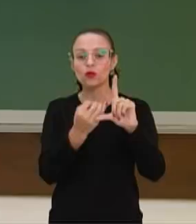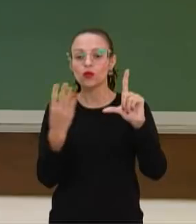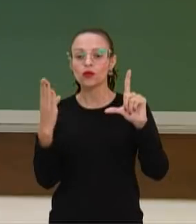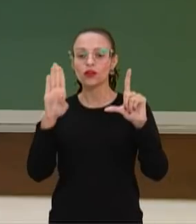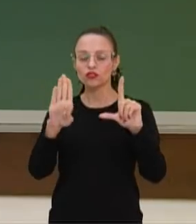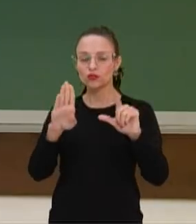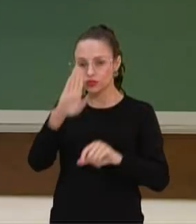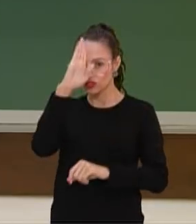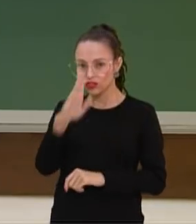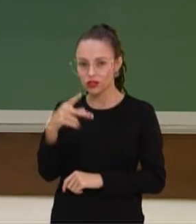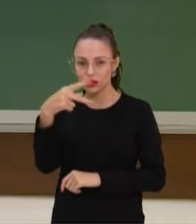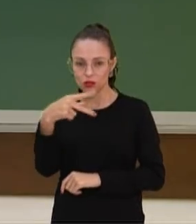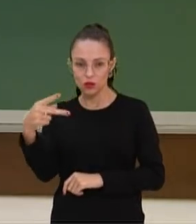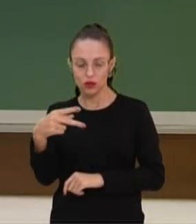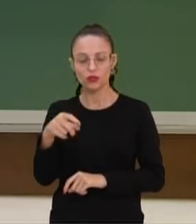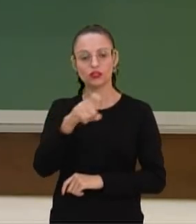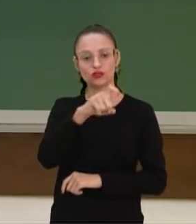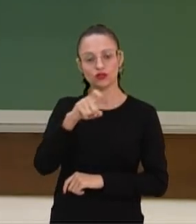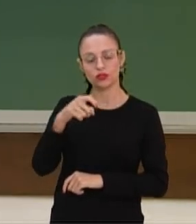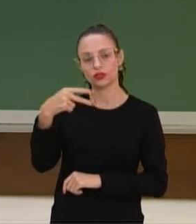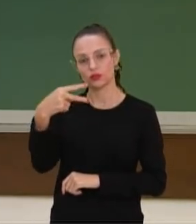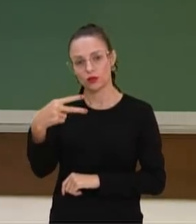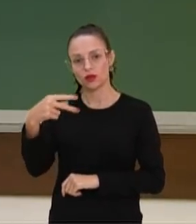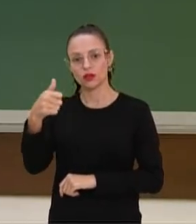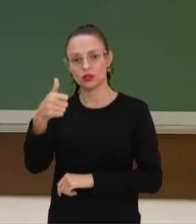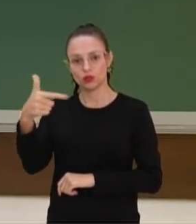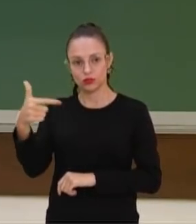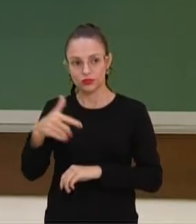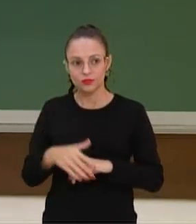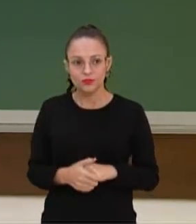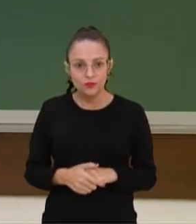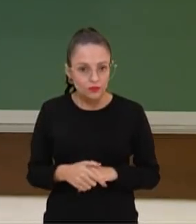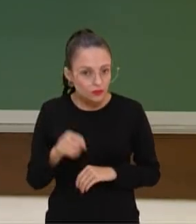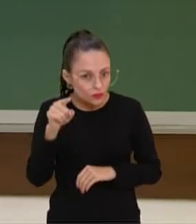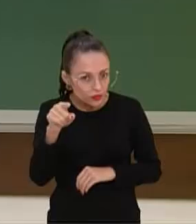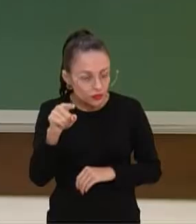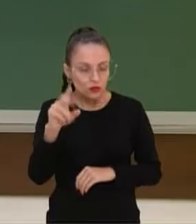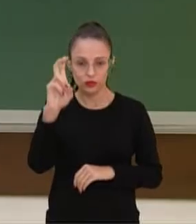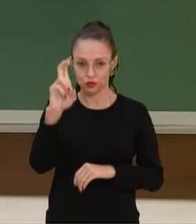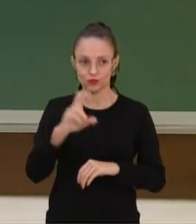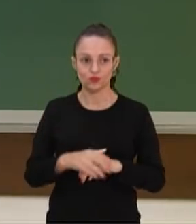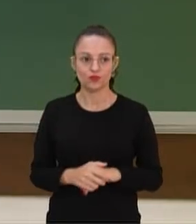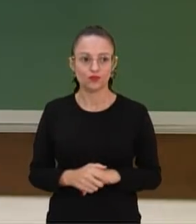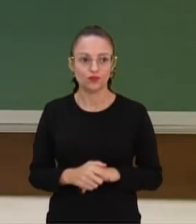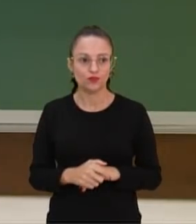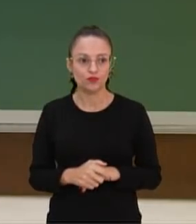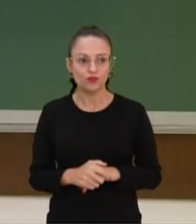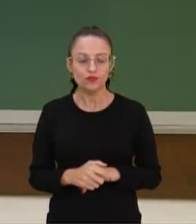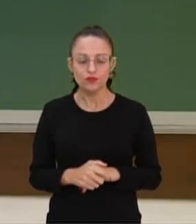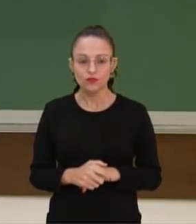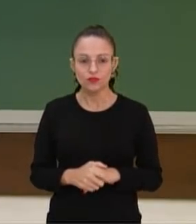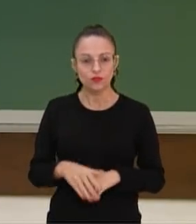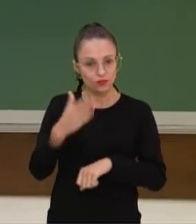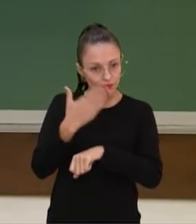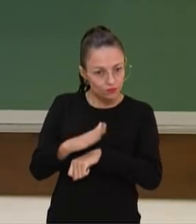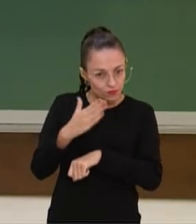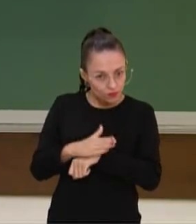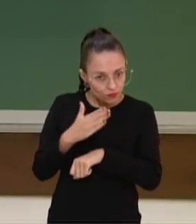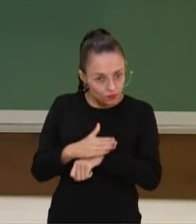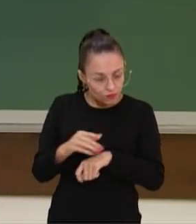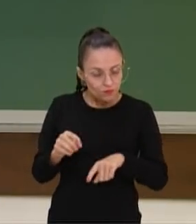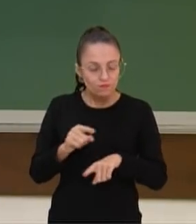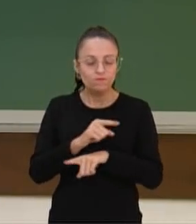Então, aqui direto, x igual a 12. Esse foi o caso 5. Para exercitar,